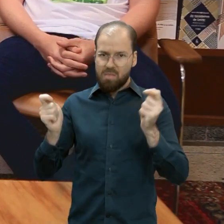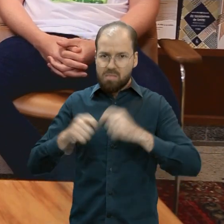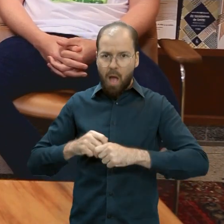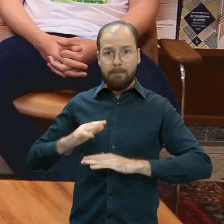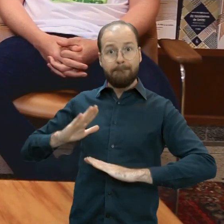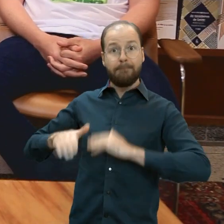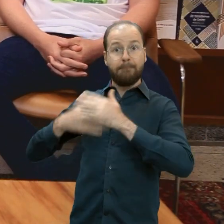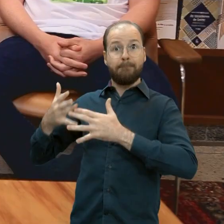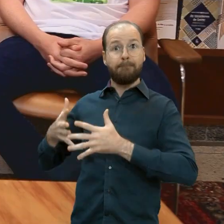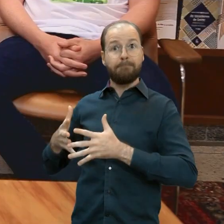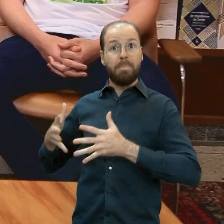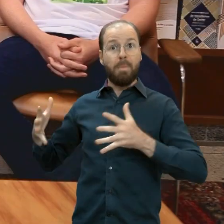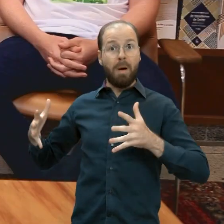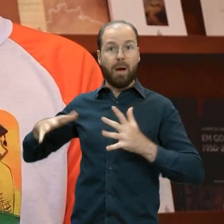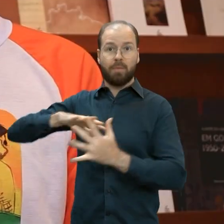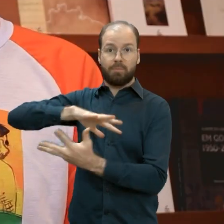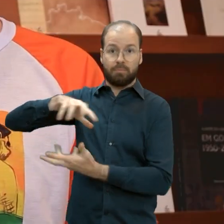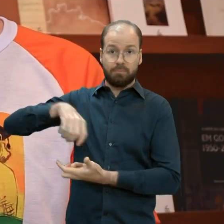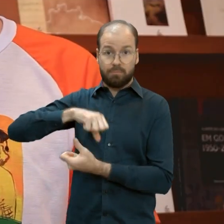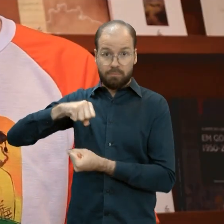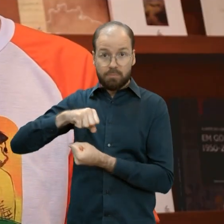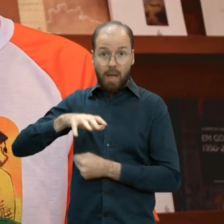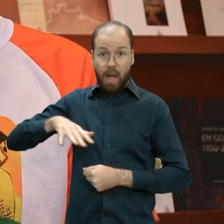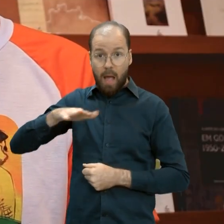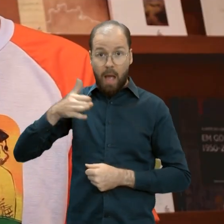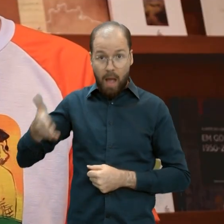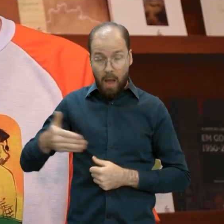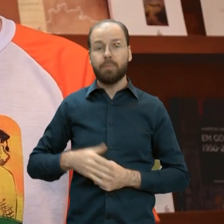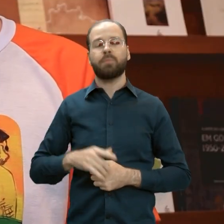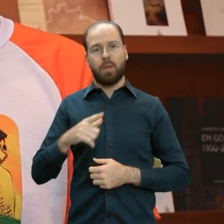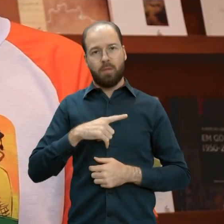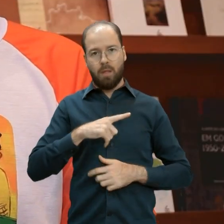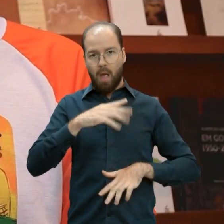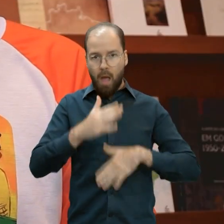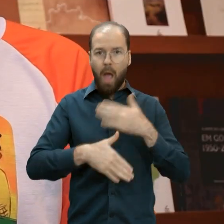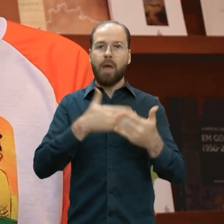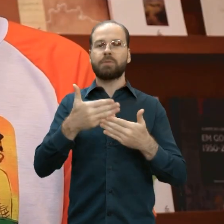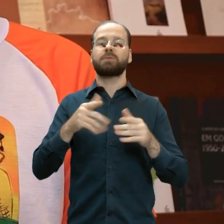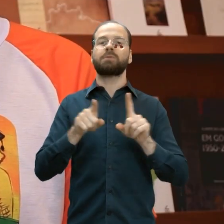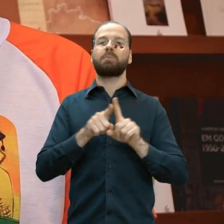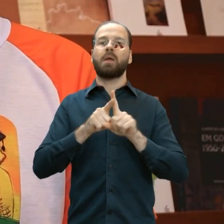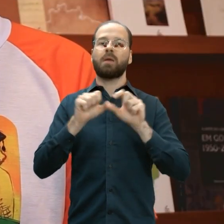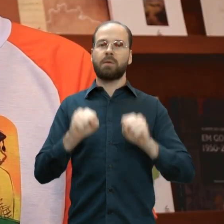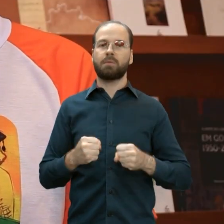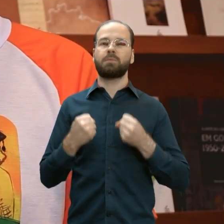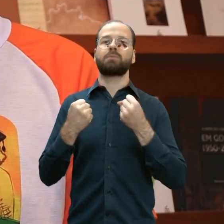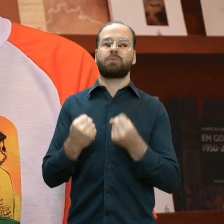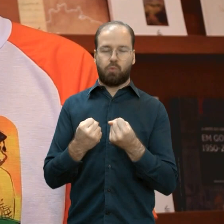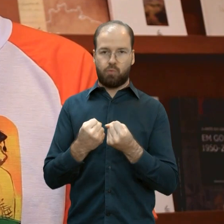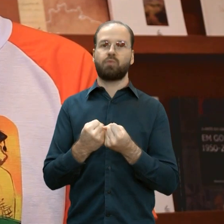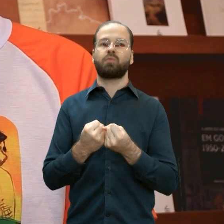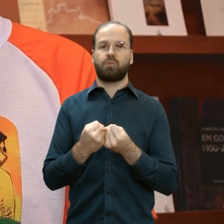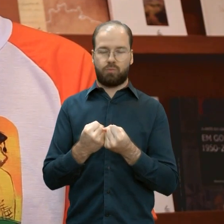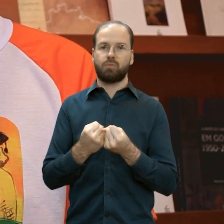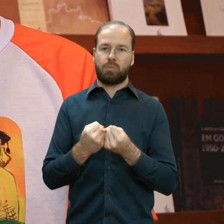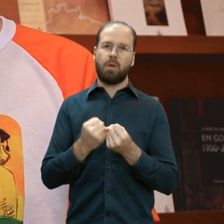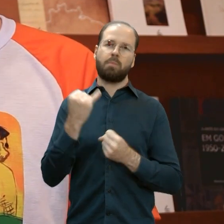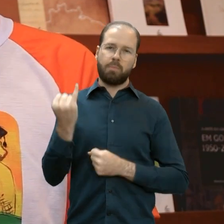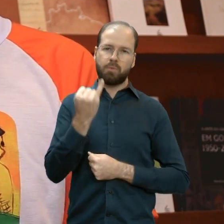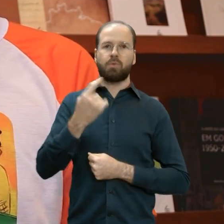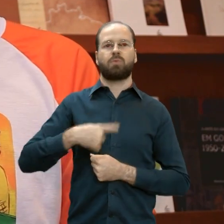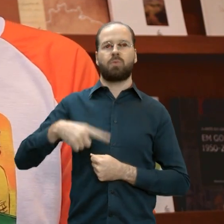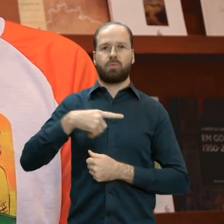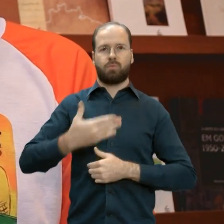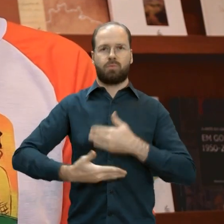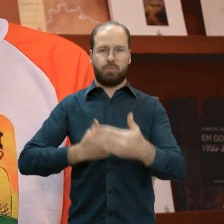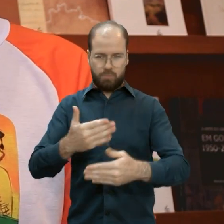forma sustentável nessa área? A gente tem avanços e há esforços nesse sentido e é importante que a gente esteja construindo isso.